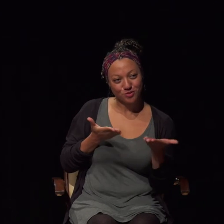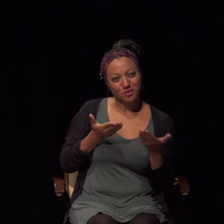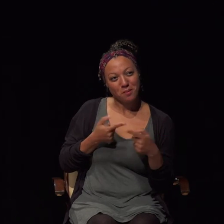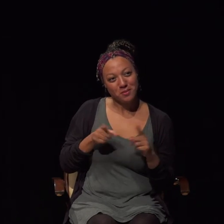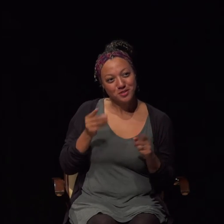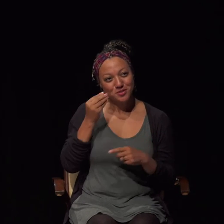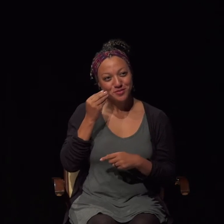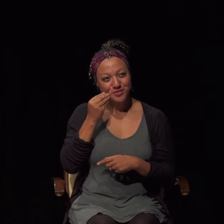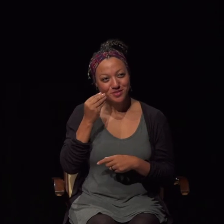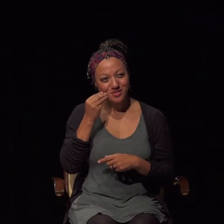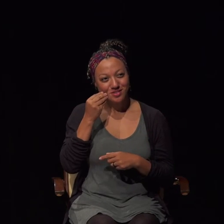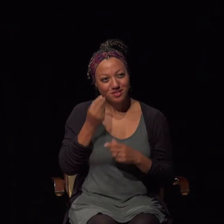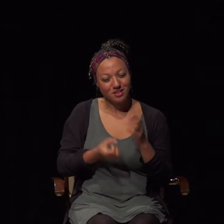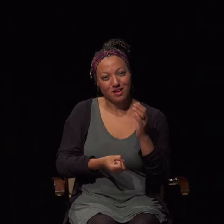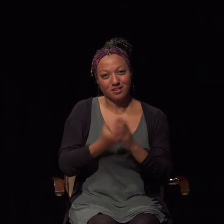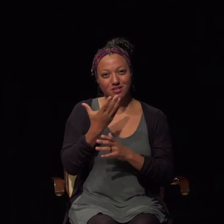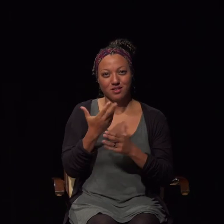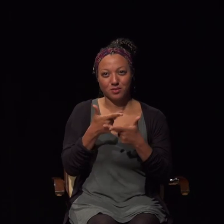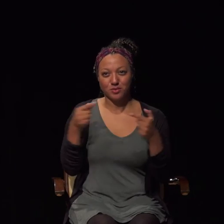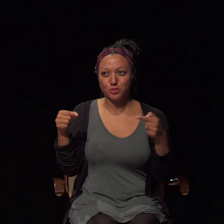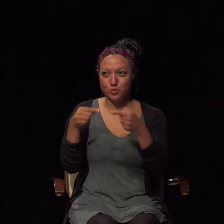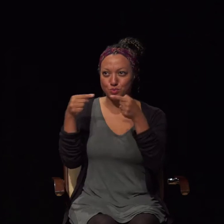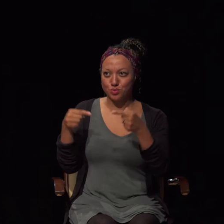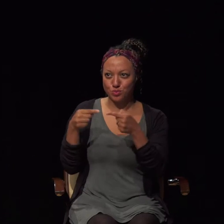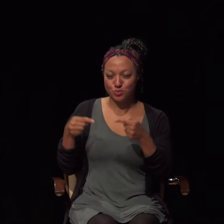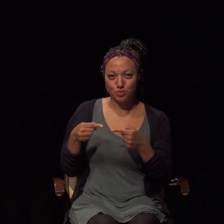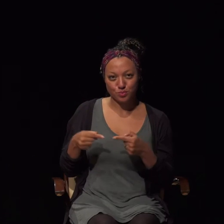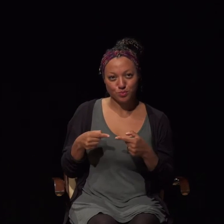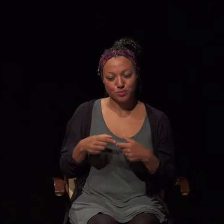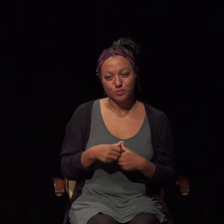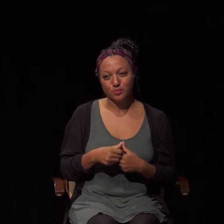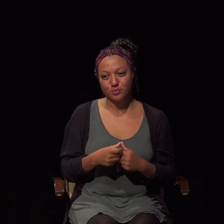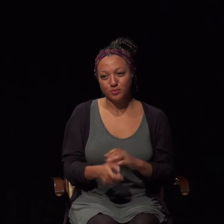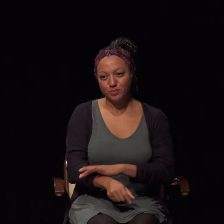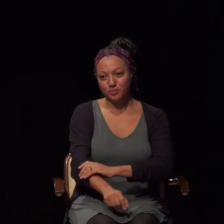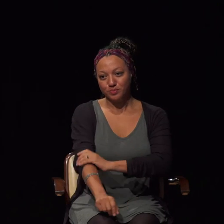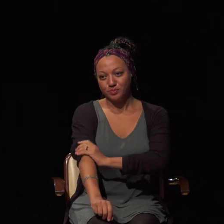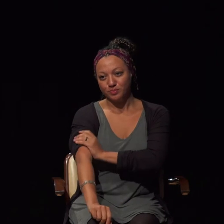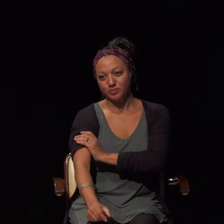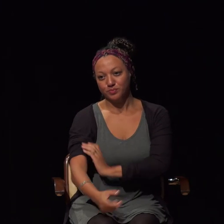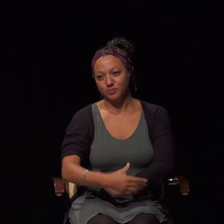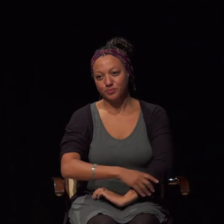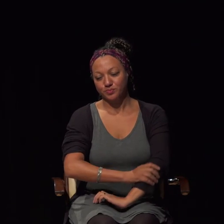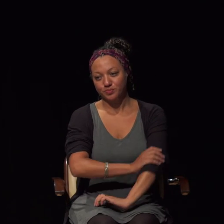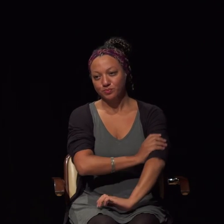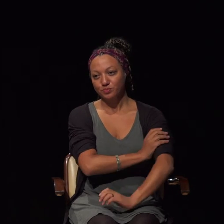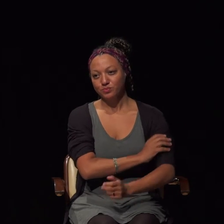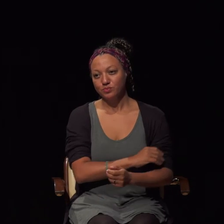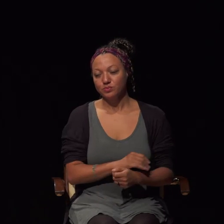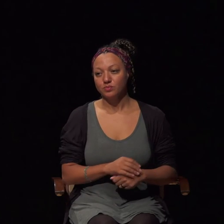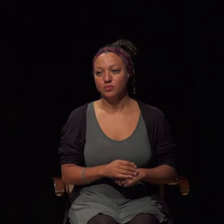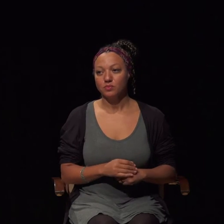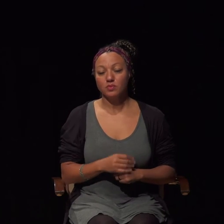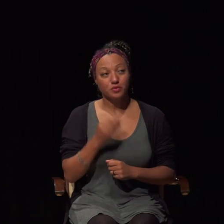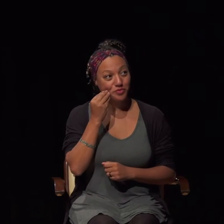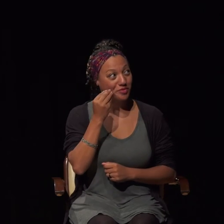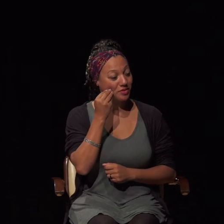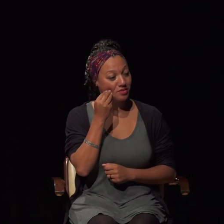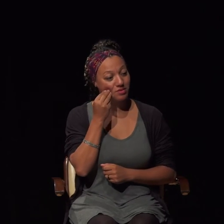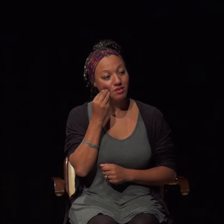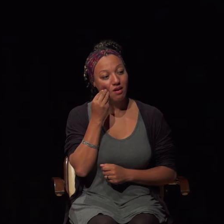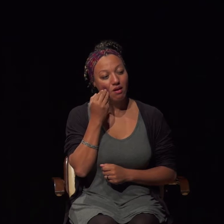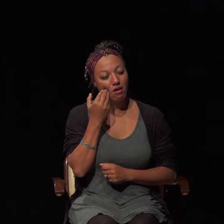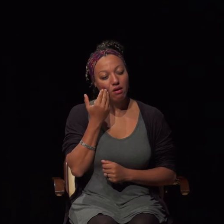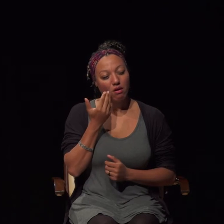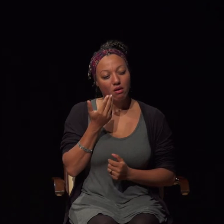formar painéis conjuntos ah ah essa eu vou tentar chegar até